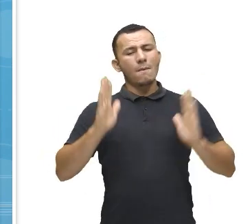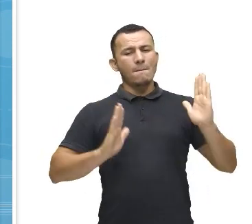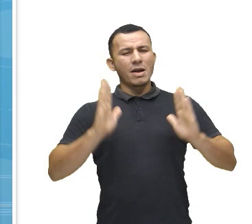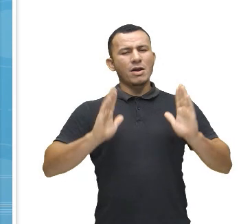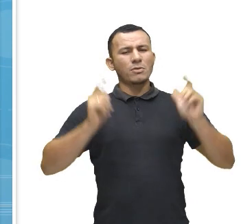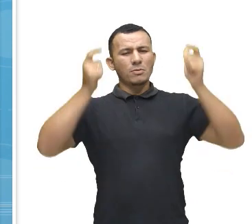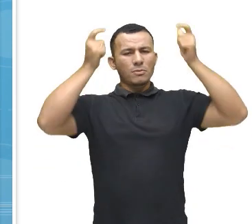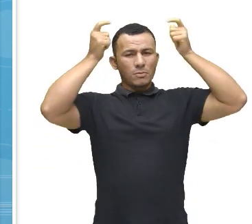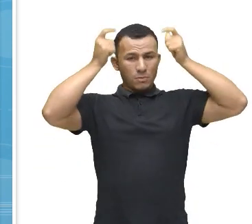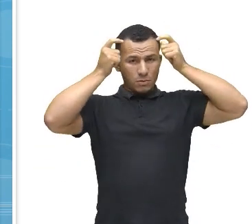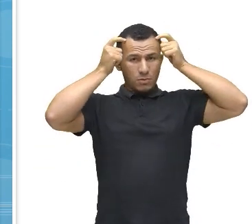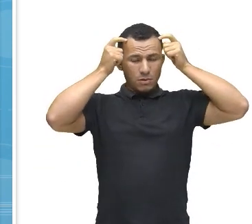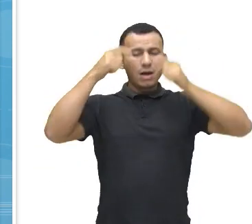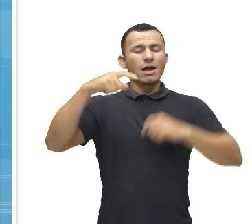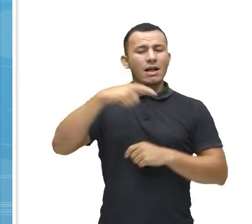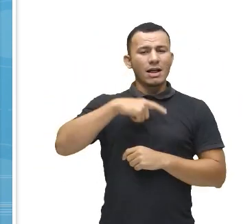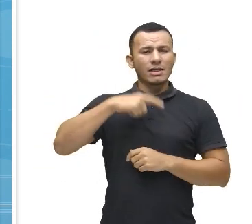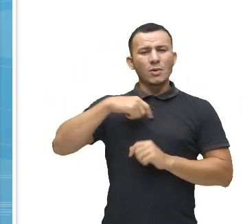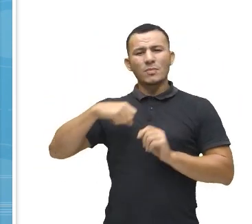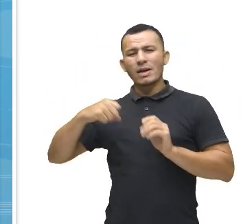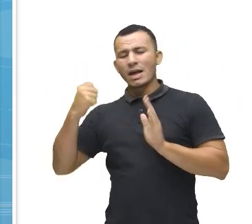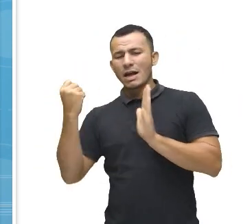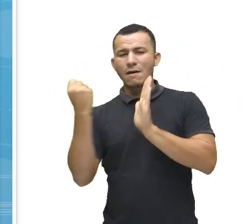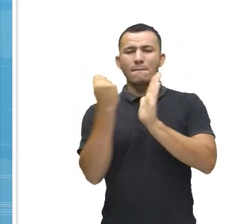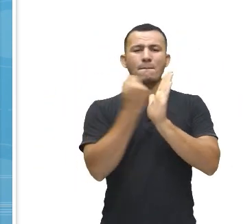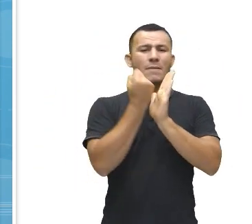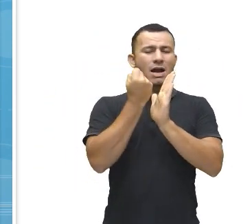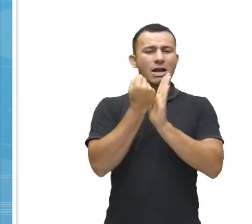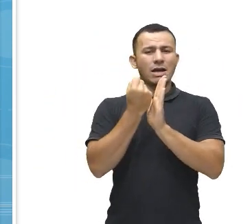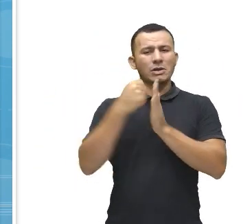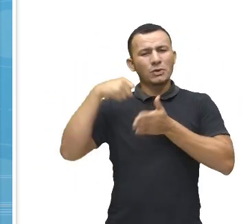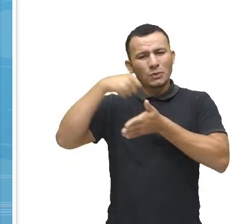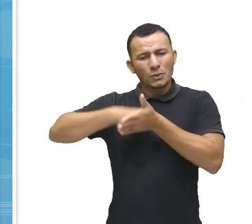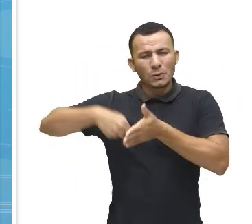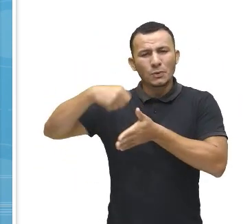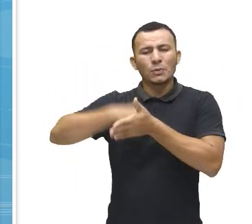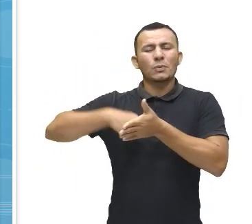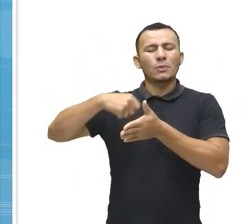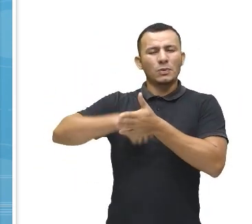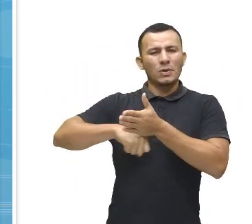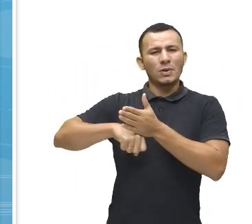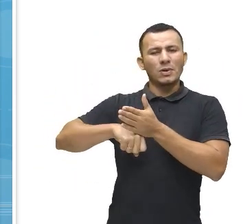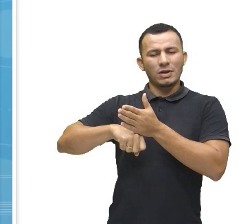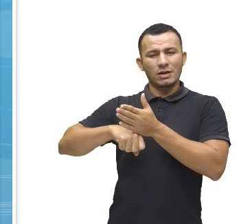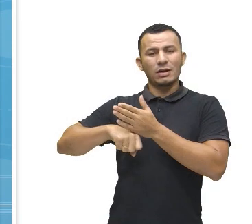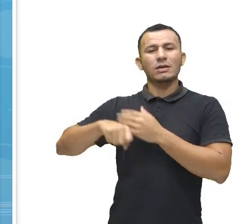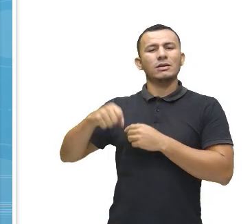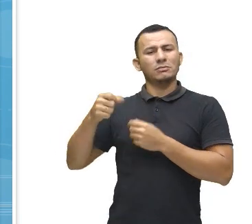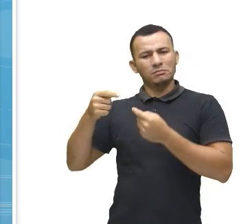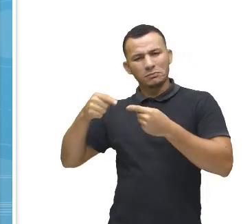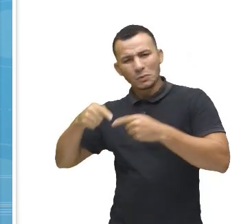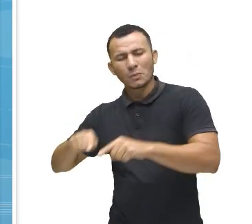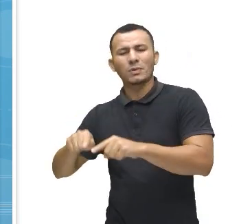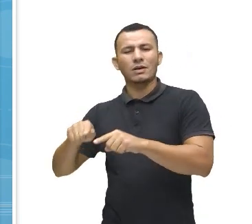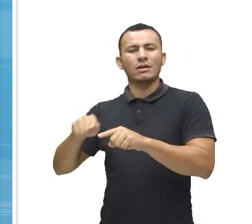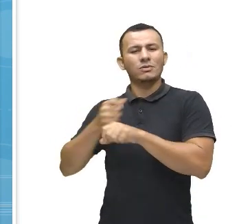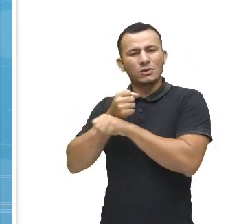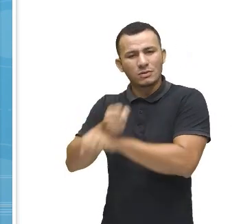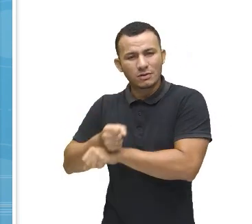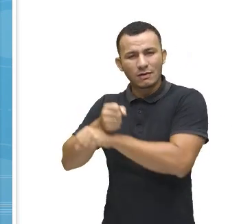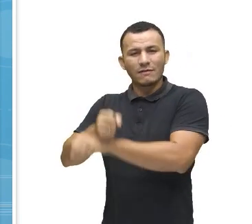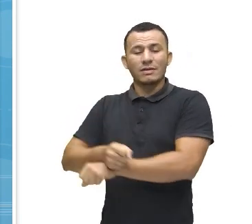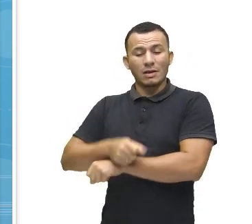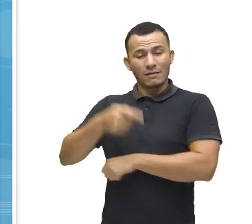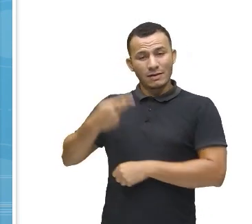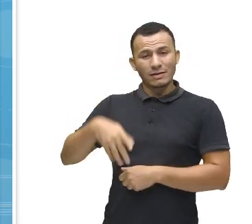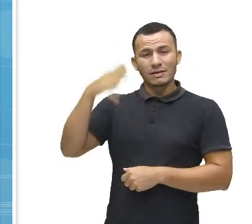que representava o símbolo da resistência negra à escravidão brasileira. Então, gente, a gente está